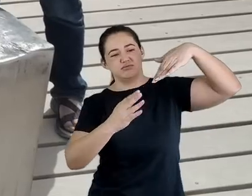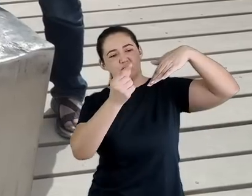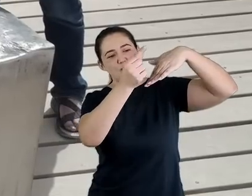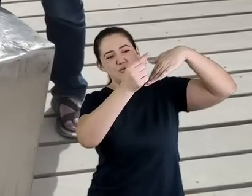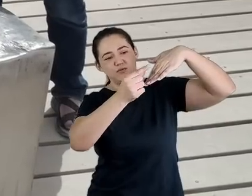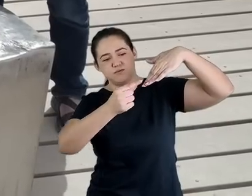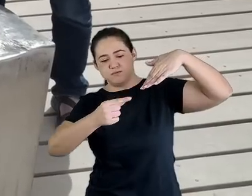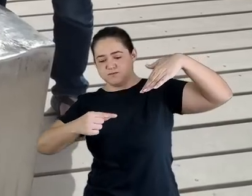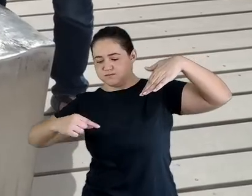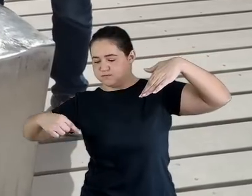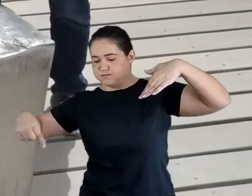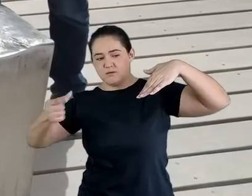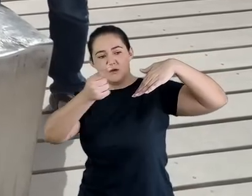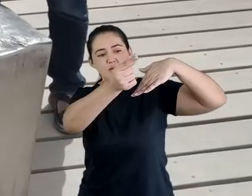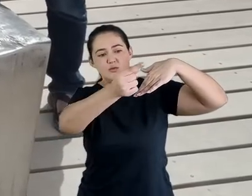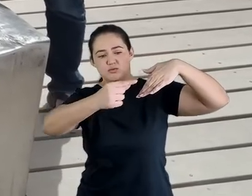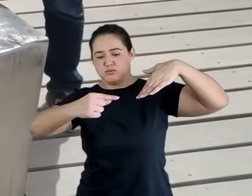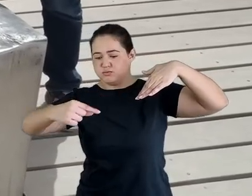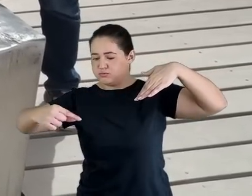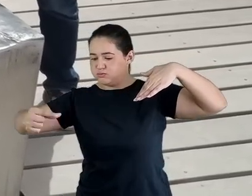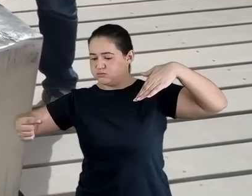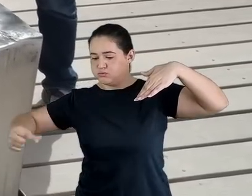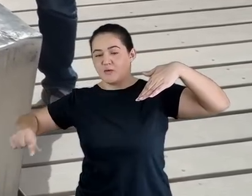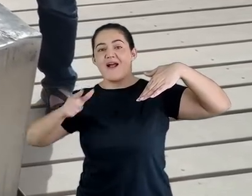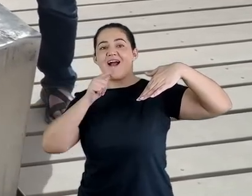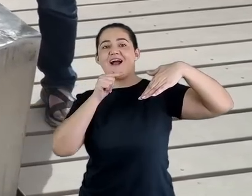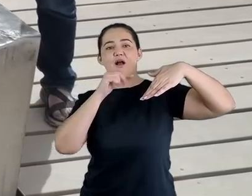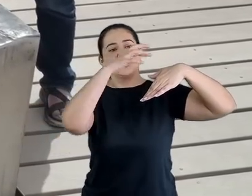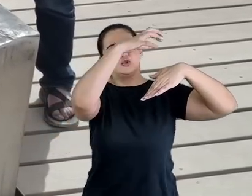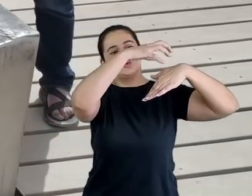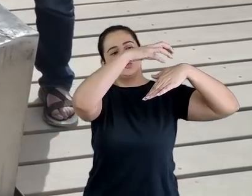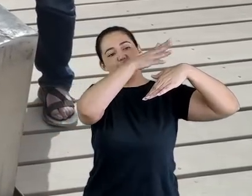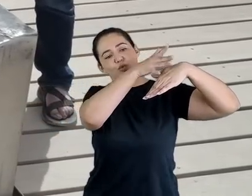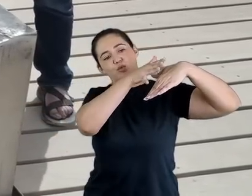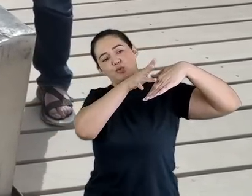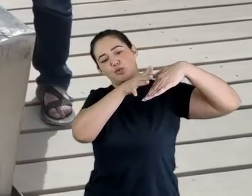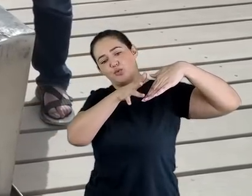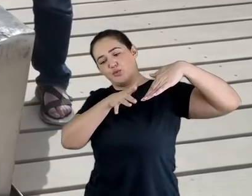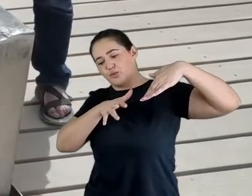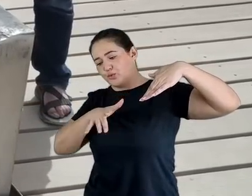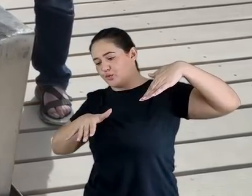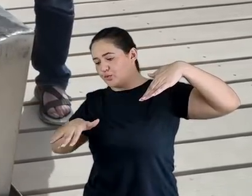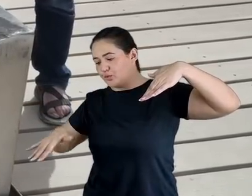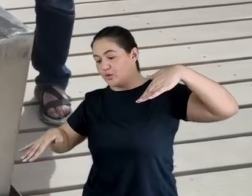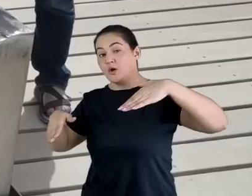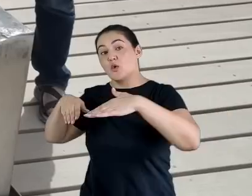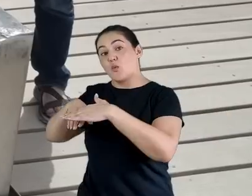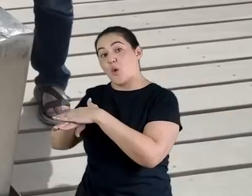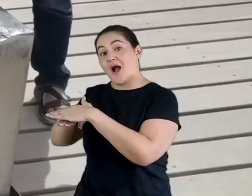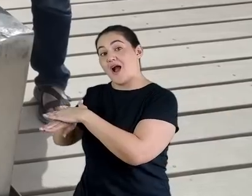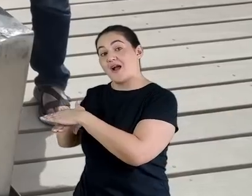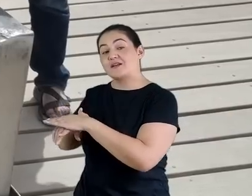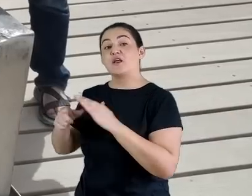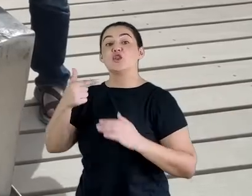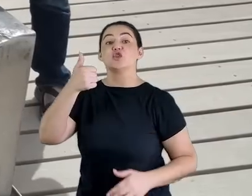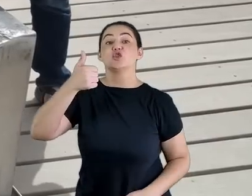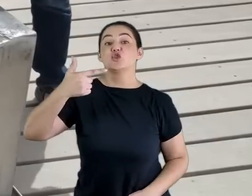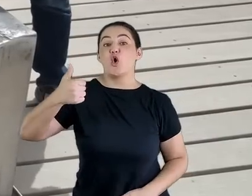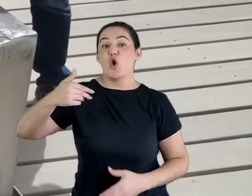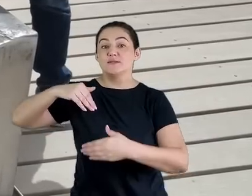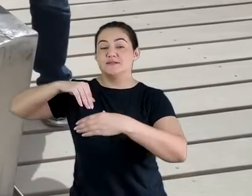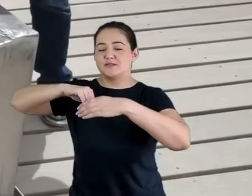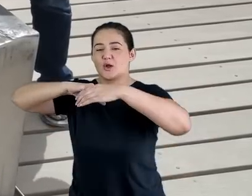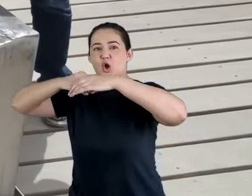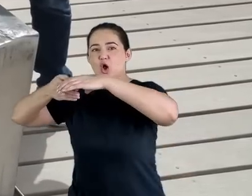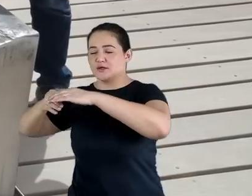estavam conduzindo a água para 12 cisternas que foram escavadas na encosta logo abaixo de nós, que podemos